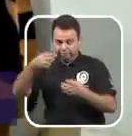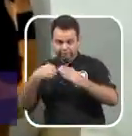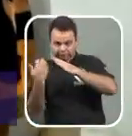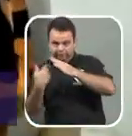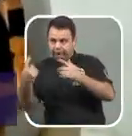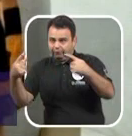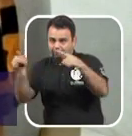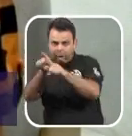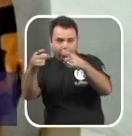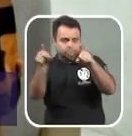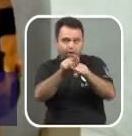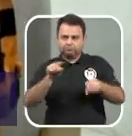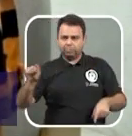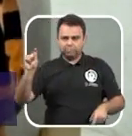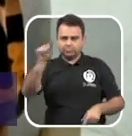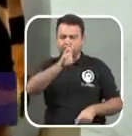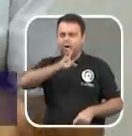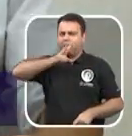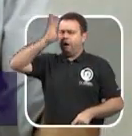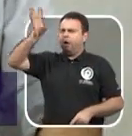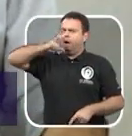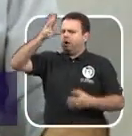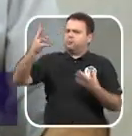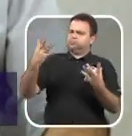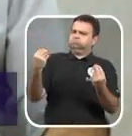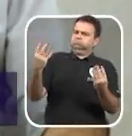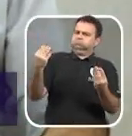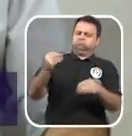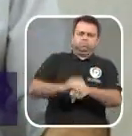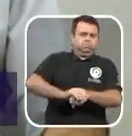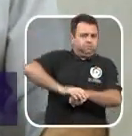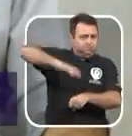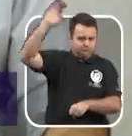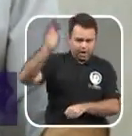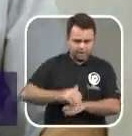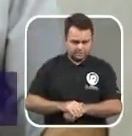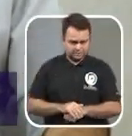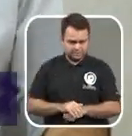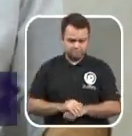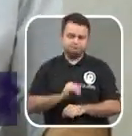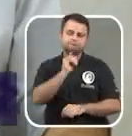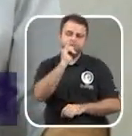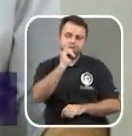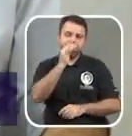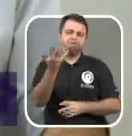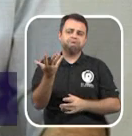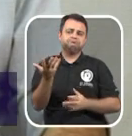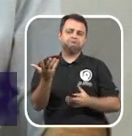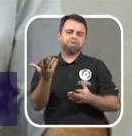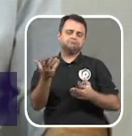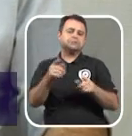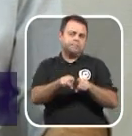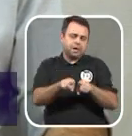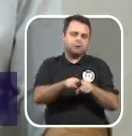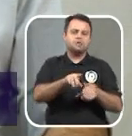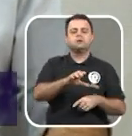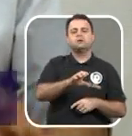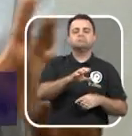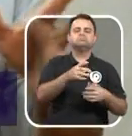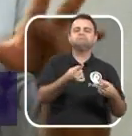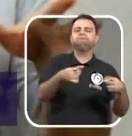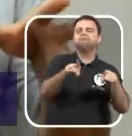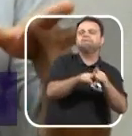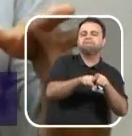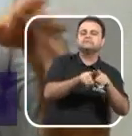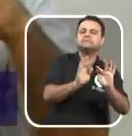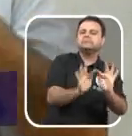Acima da média, acima de qualquer limite. Hoje nós temos, se você incluir convênios também, que